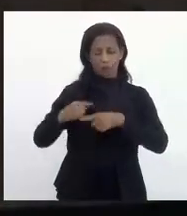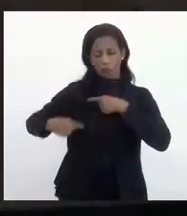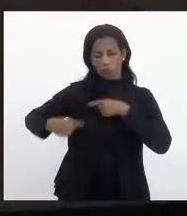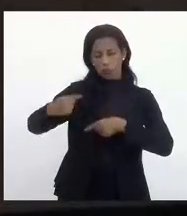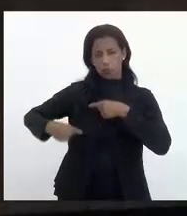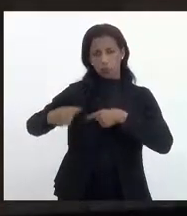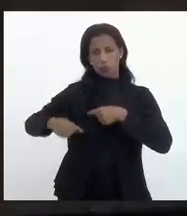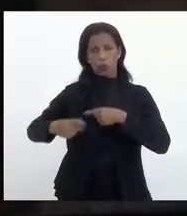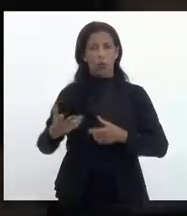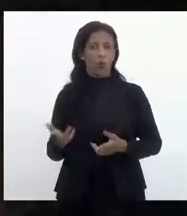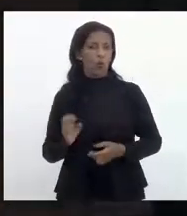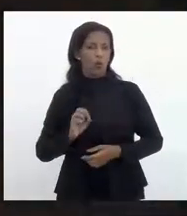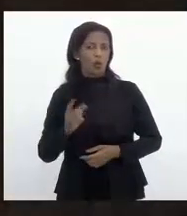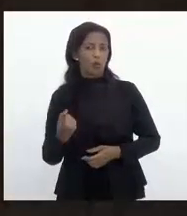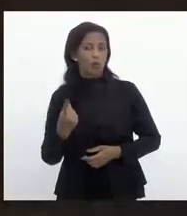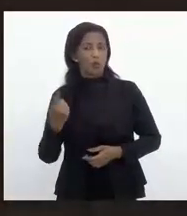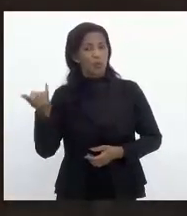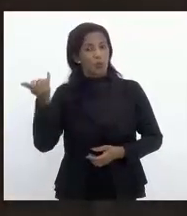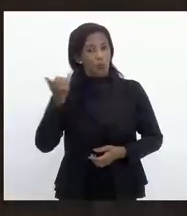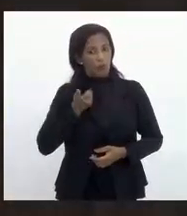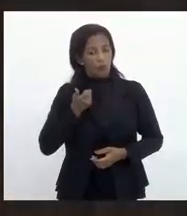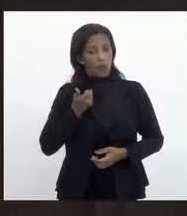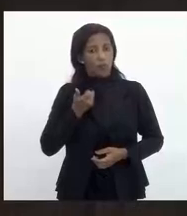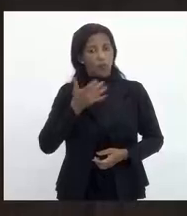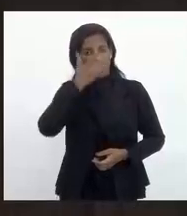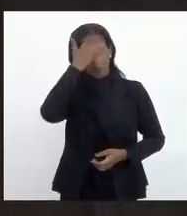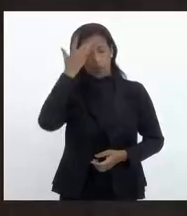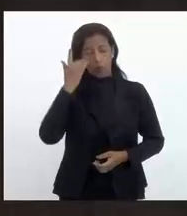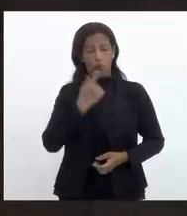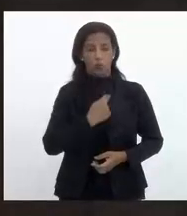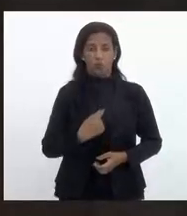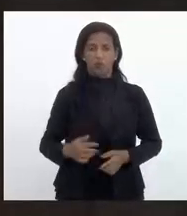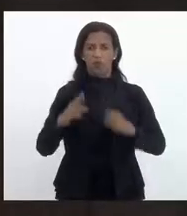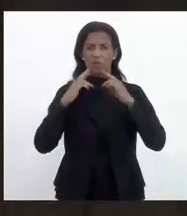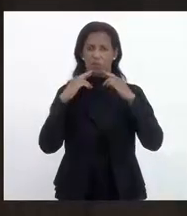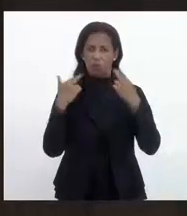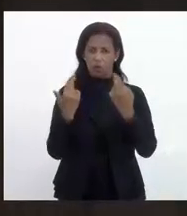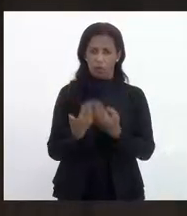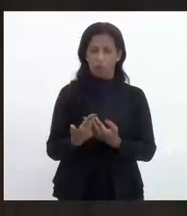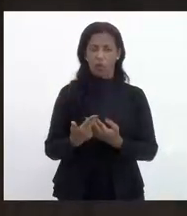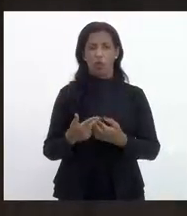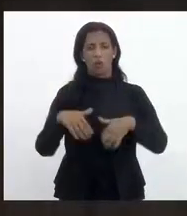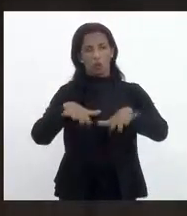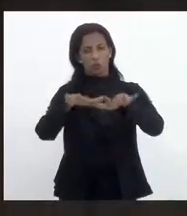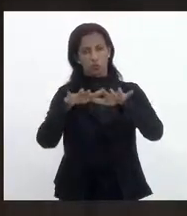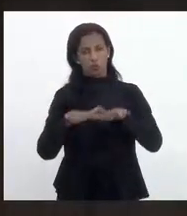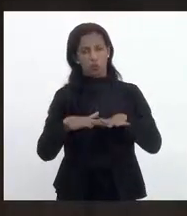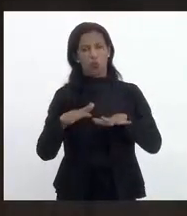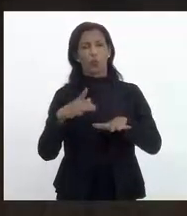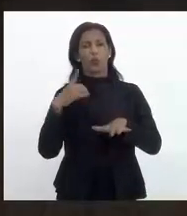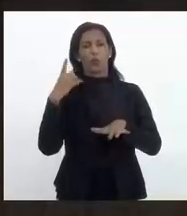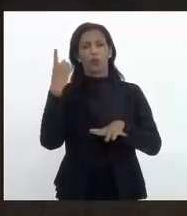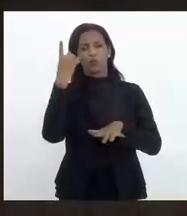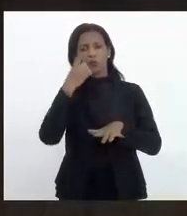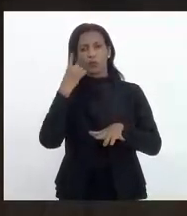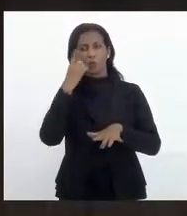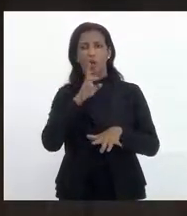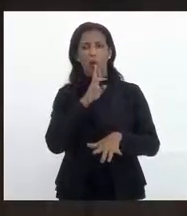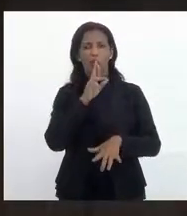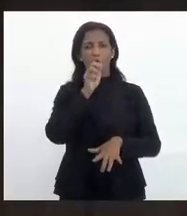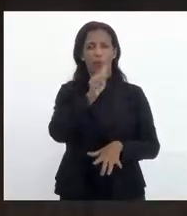discutir outro fosse ouvido servidor na pessoa do governador fizeram reunião audiência pública com o nosso Deputado aqui